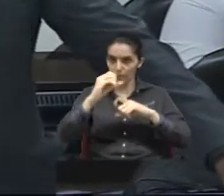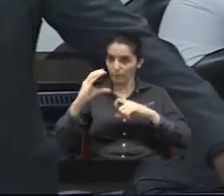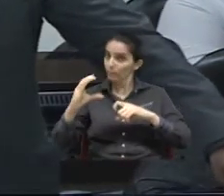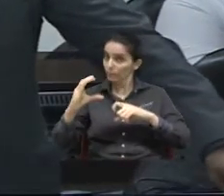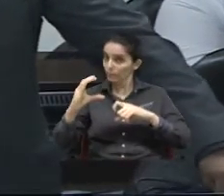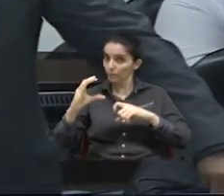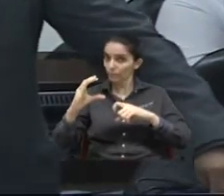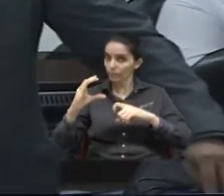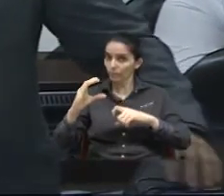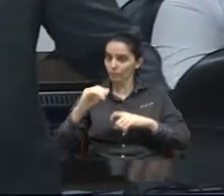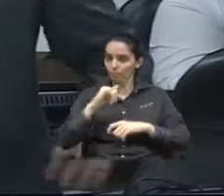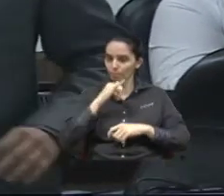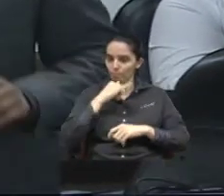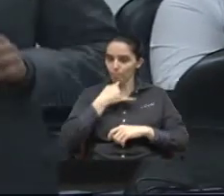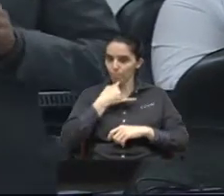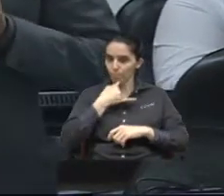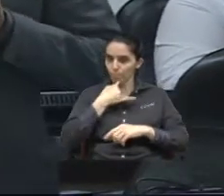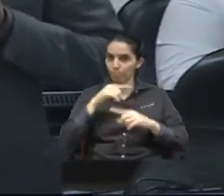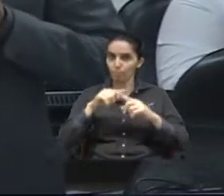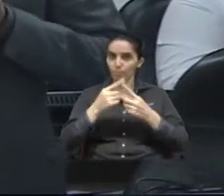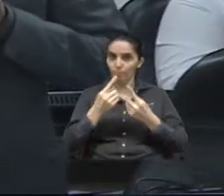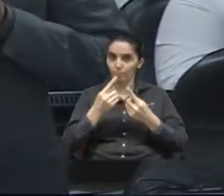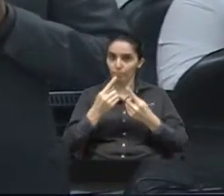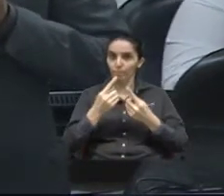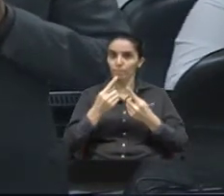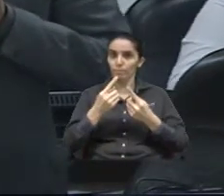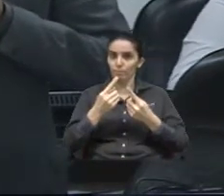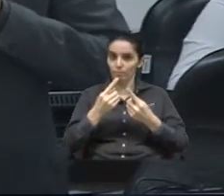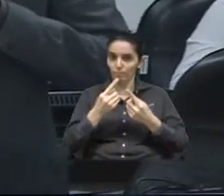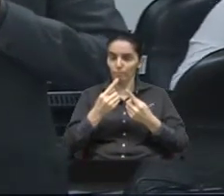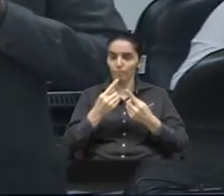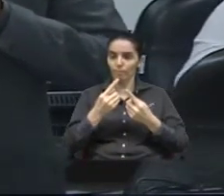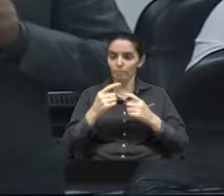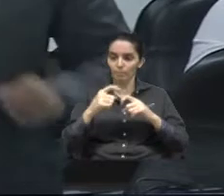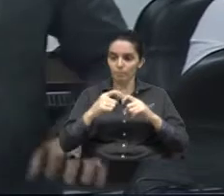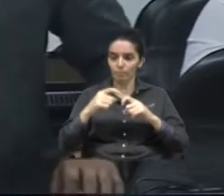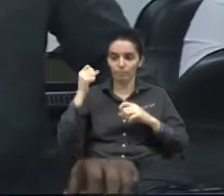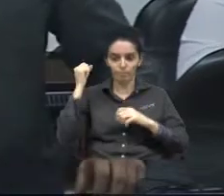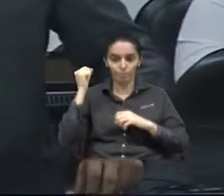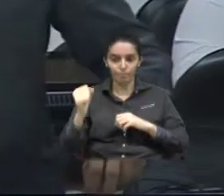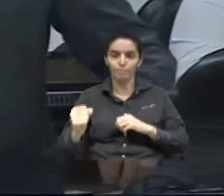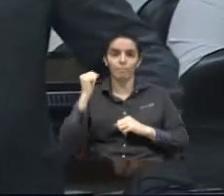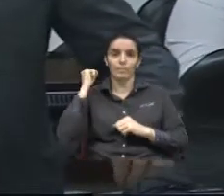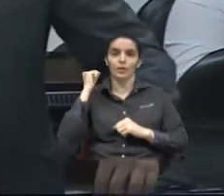Infelizmente, essa moça foi assassinada.